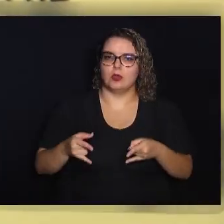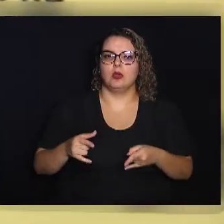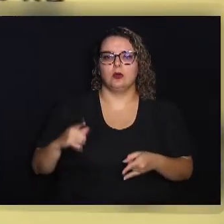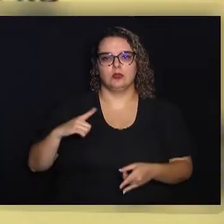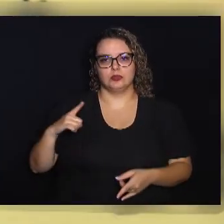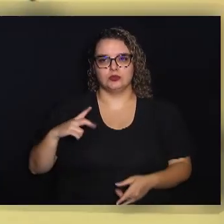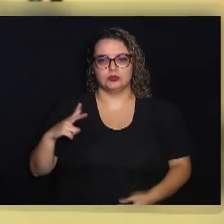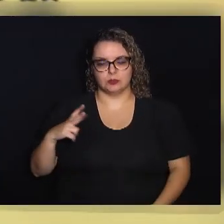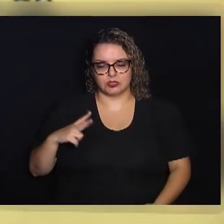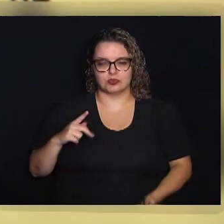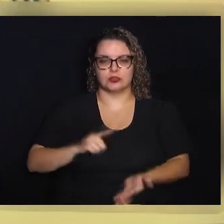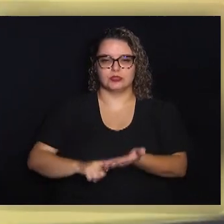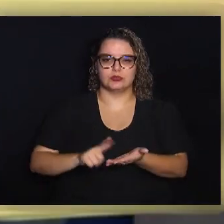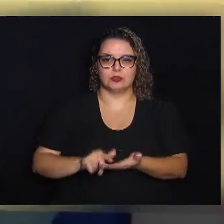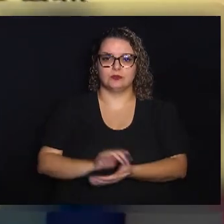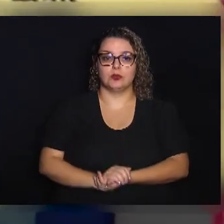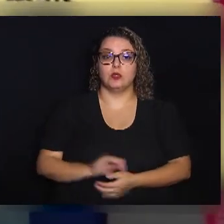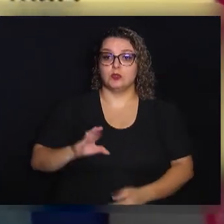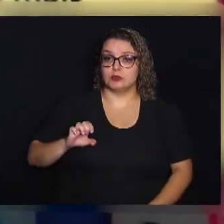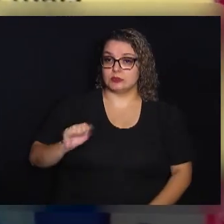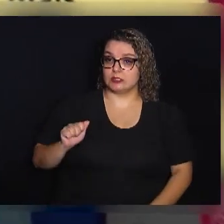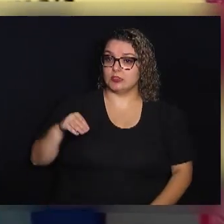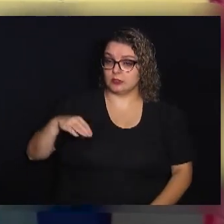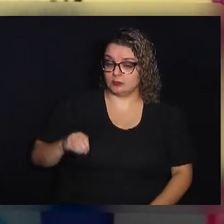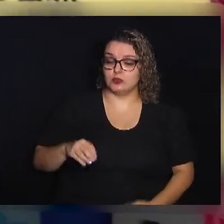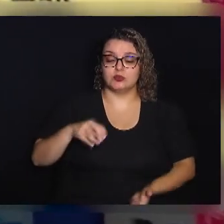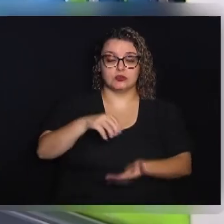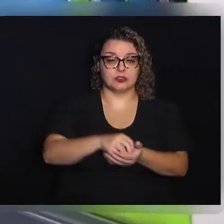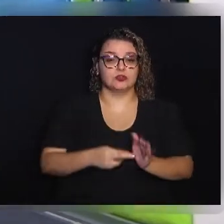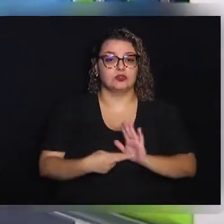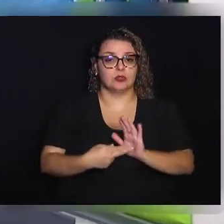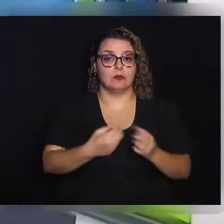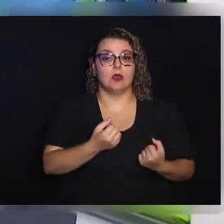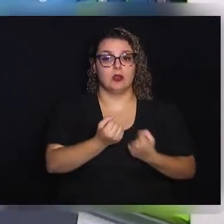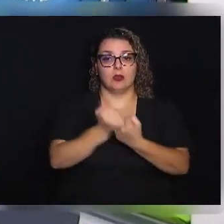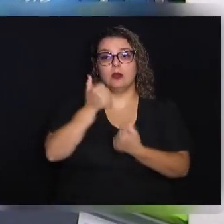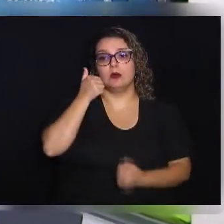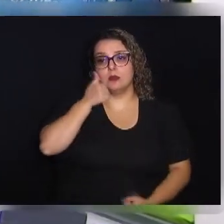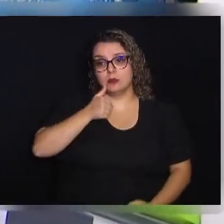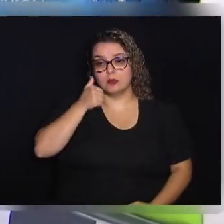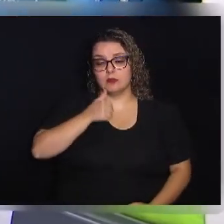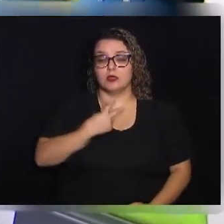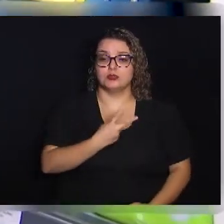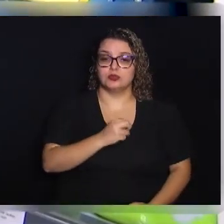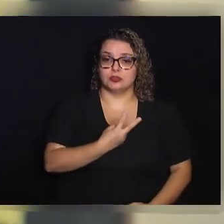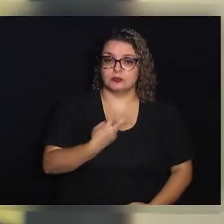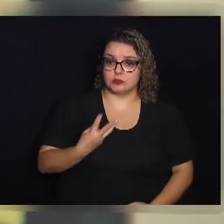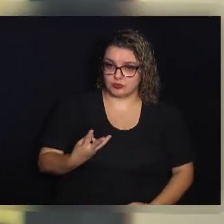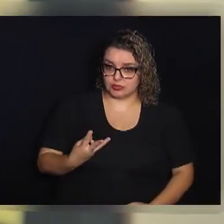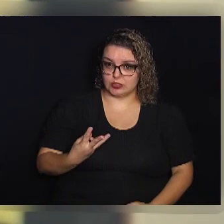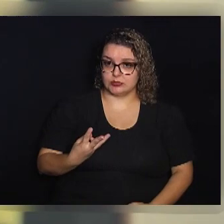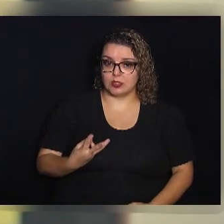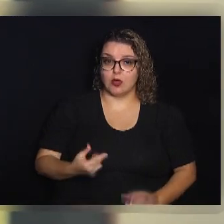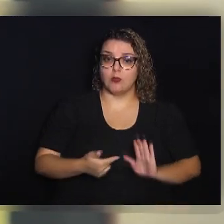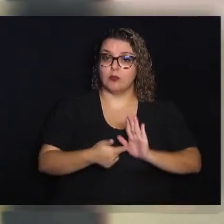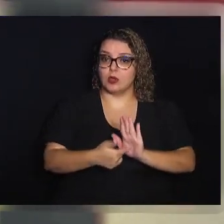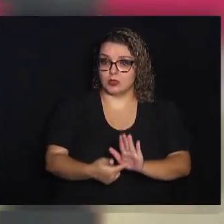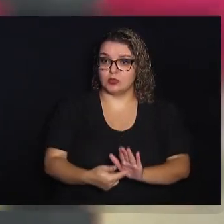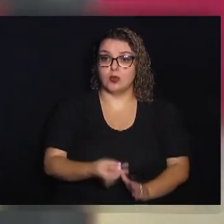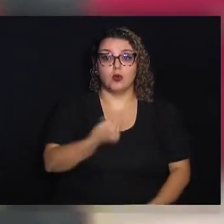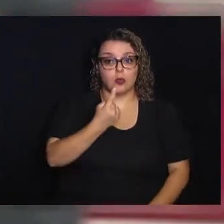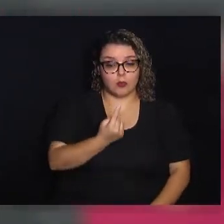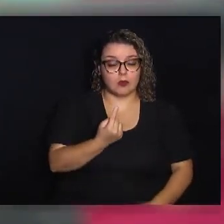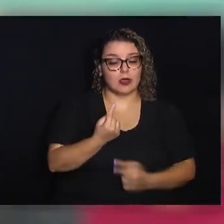Um levantamento do CEAMO, o Centro de Referência e Apoio à Mulher, de 2023, revelou que 1 em